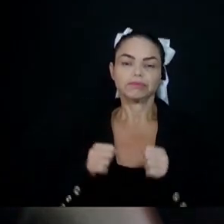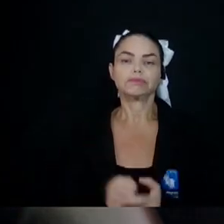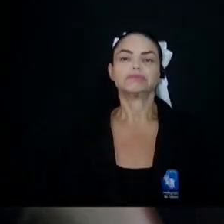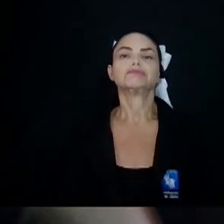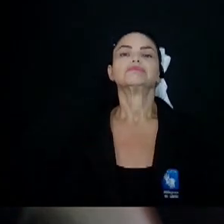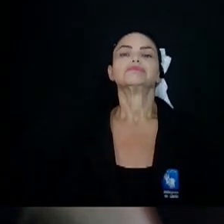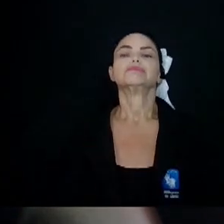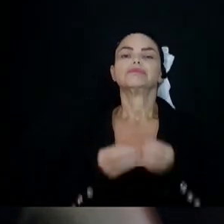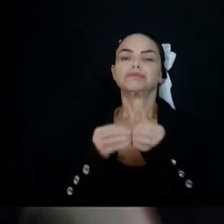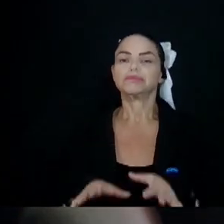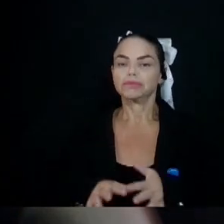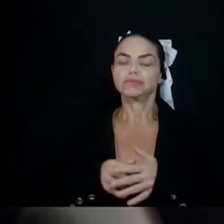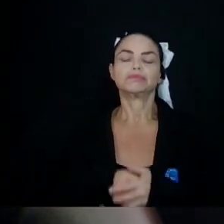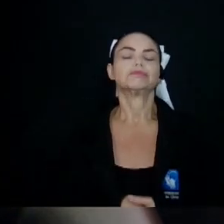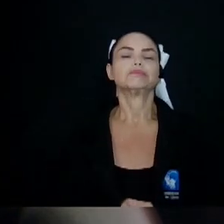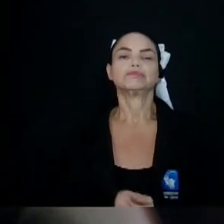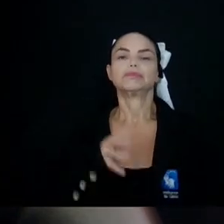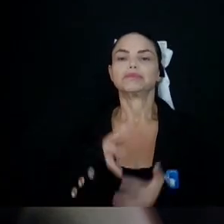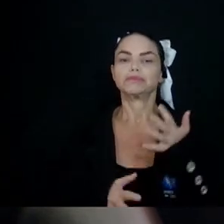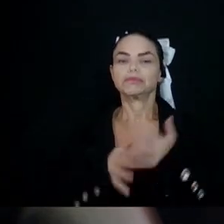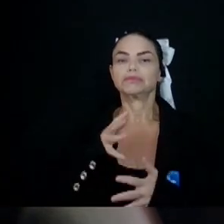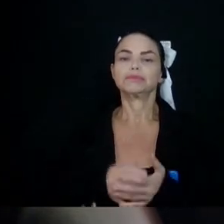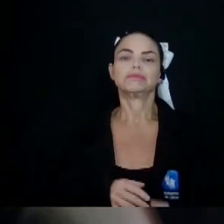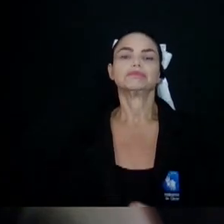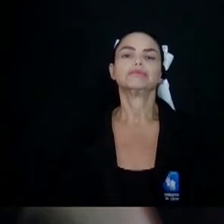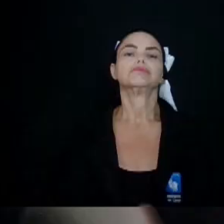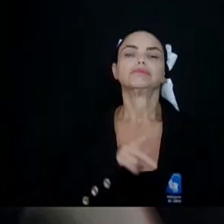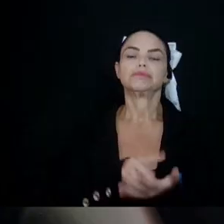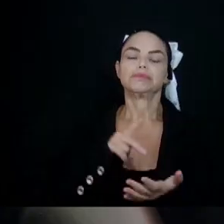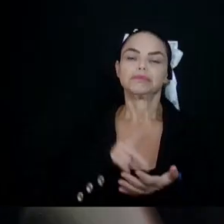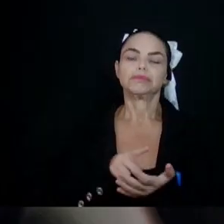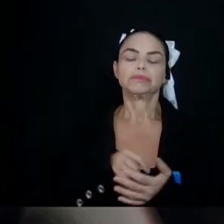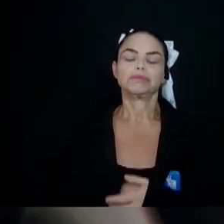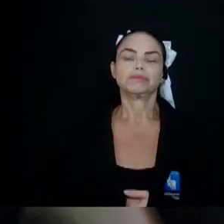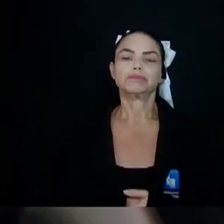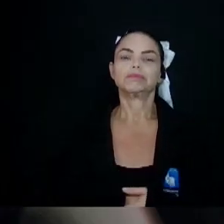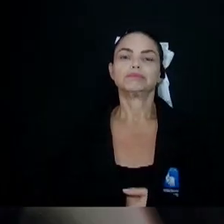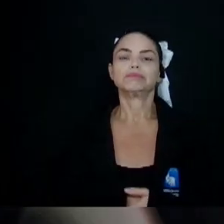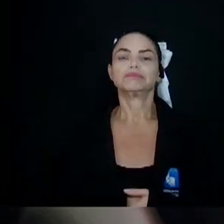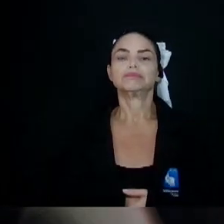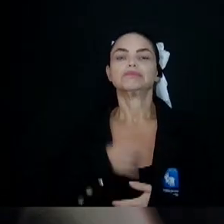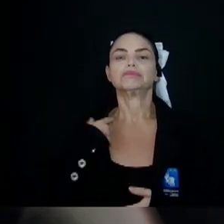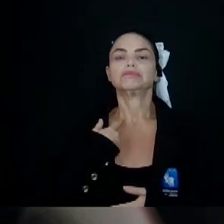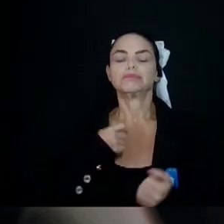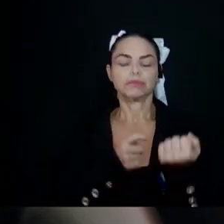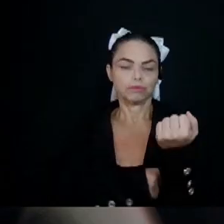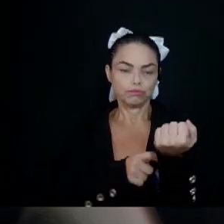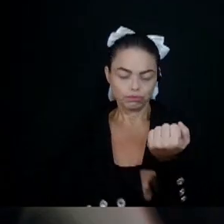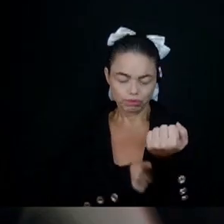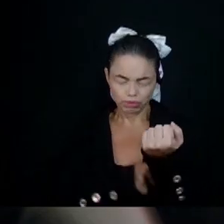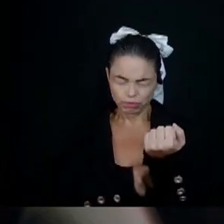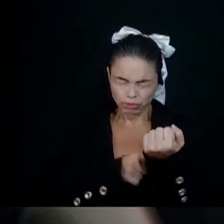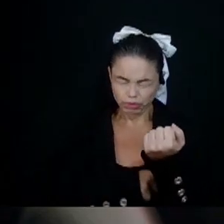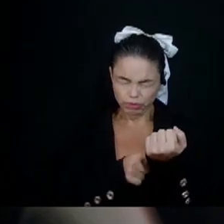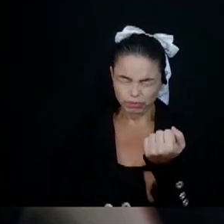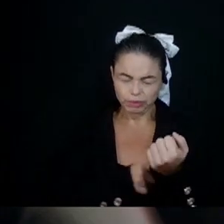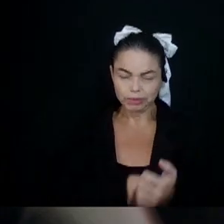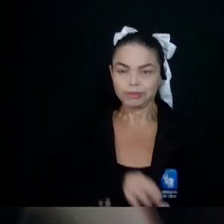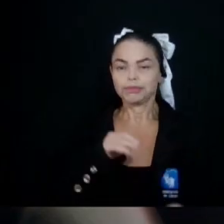prejudicar. O que a gente fala, na verdade, que vai causar uma criança mais irritada, com mais falta aí